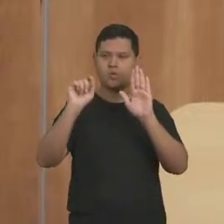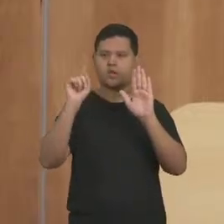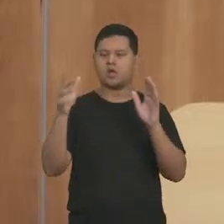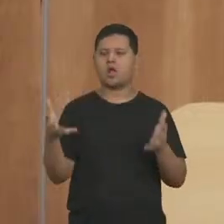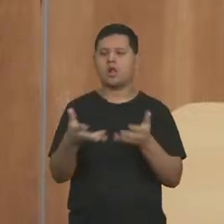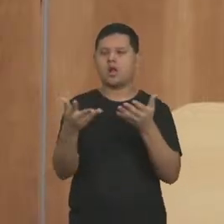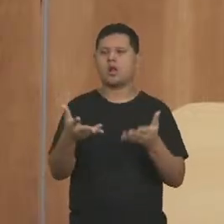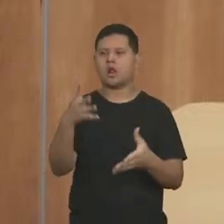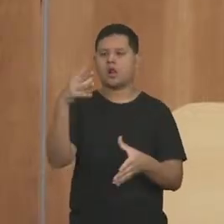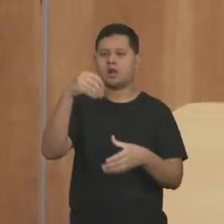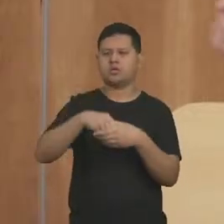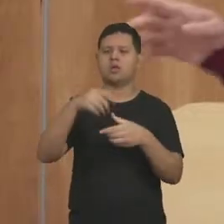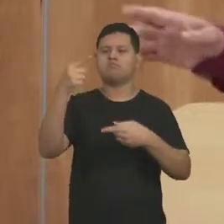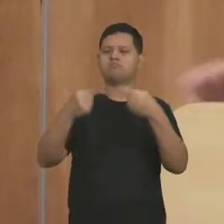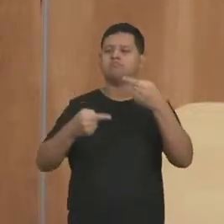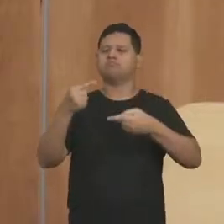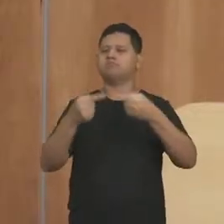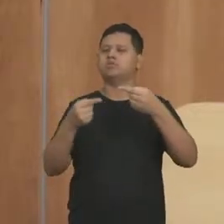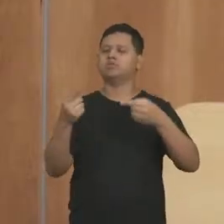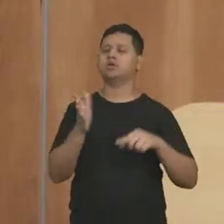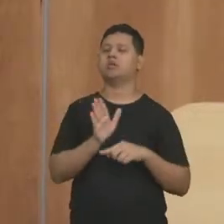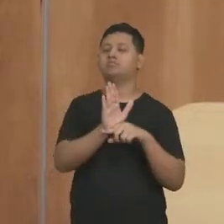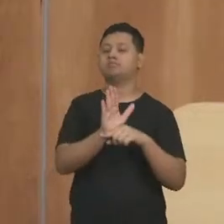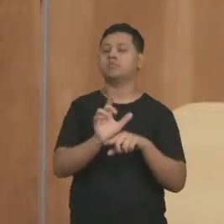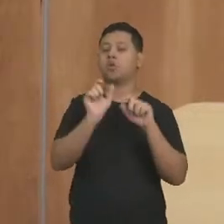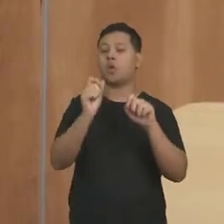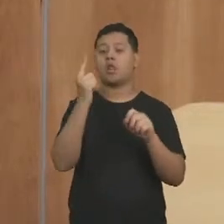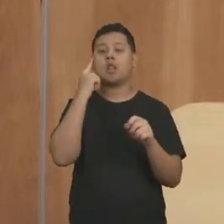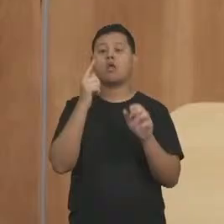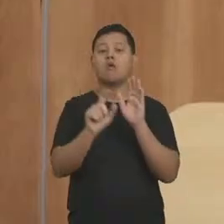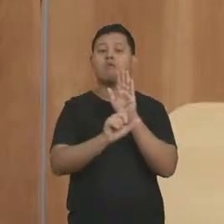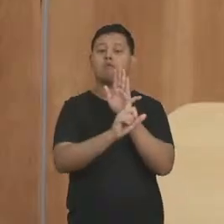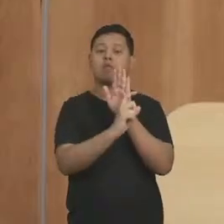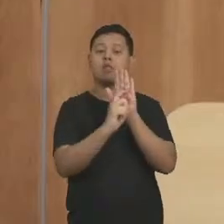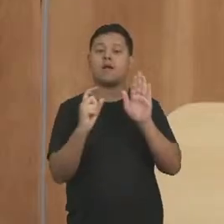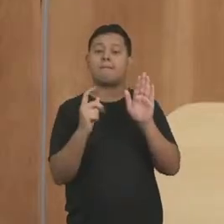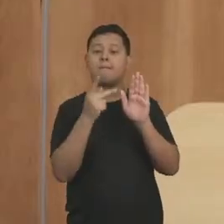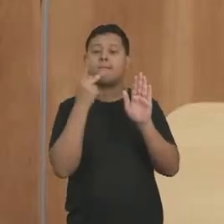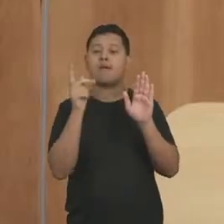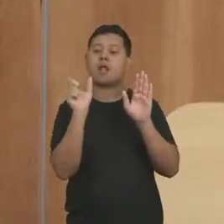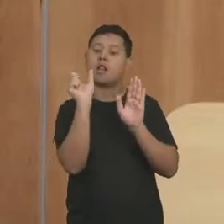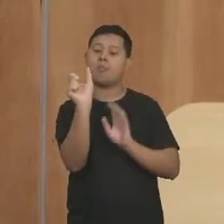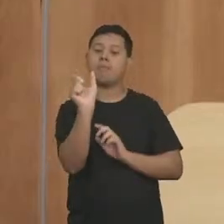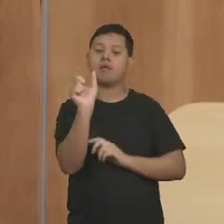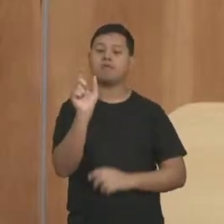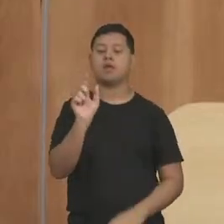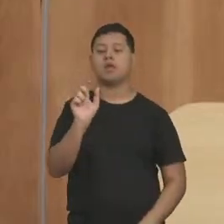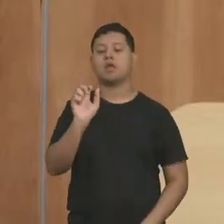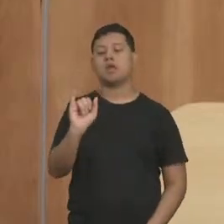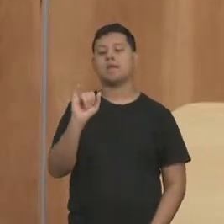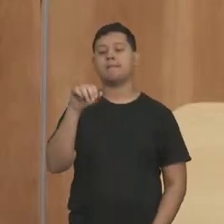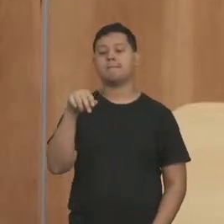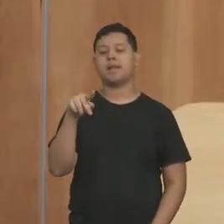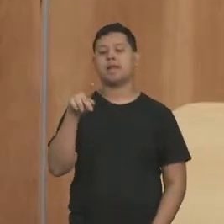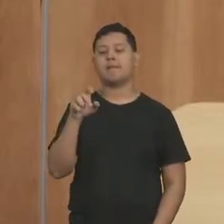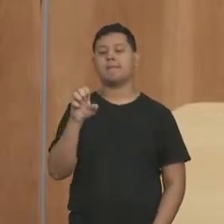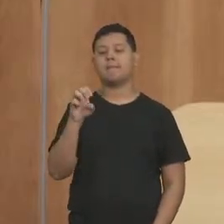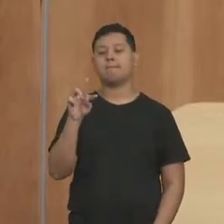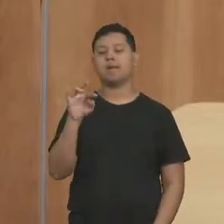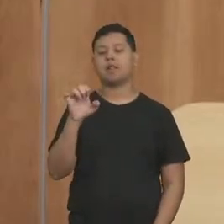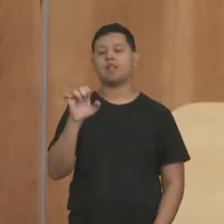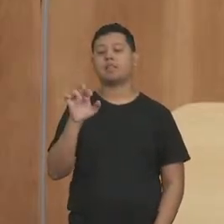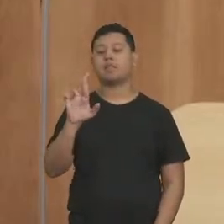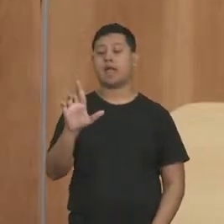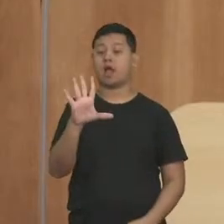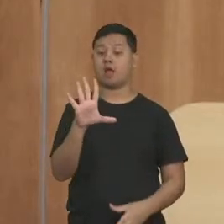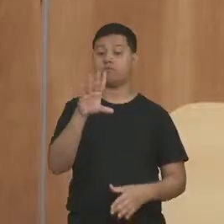na implantação da política, e continua, eu colocaria a palavra implementar, porque uma vez implantada, ela precisa ser